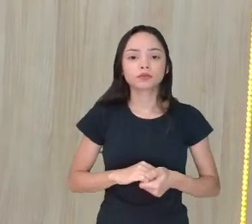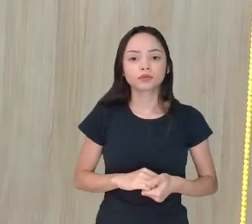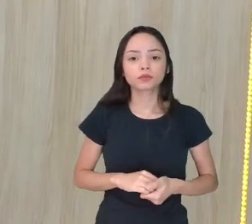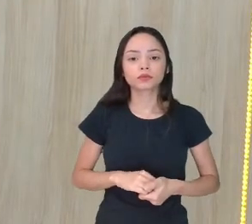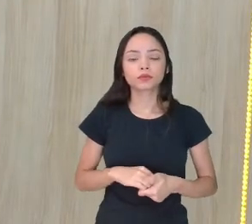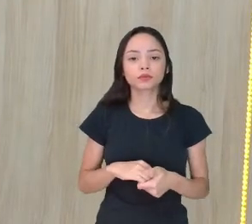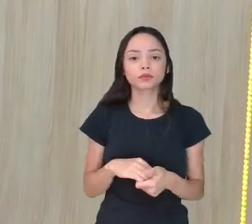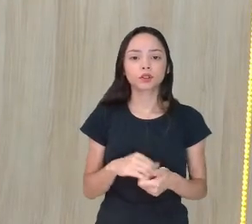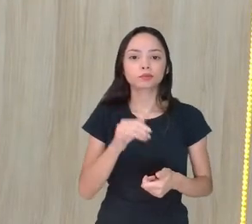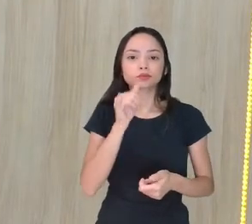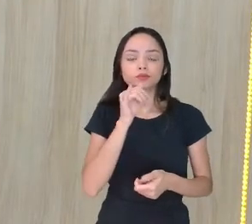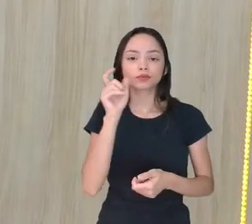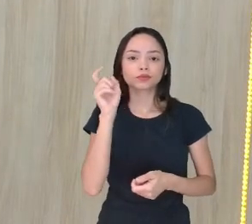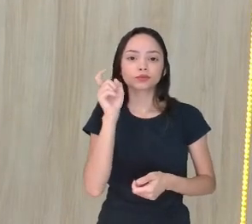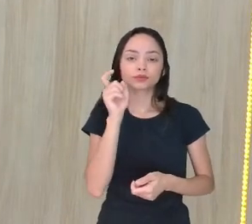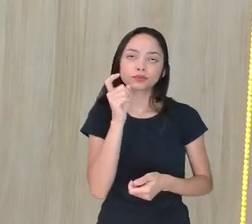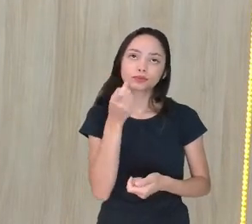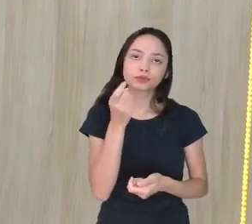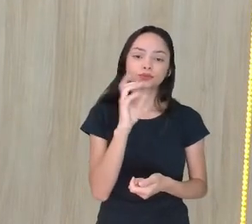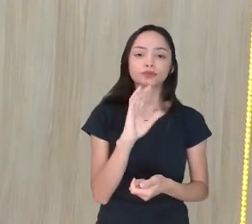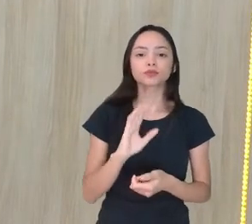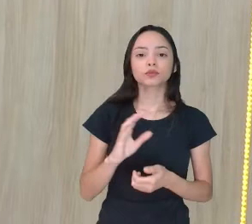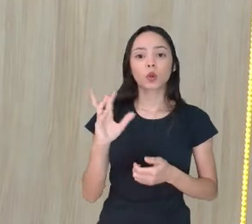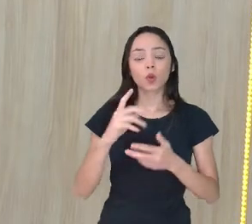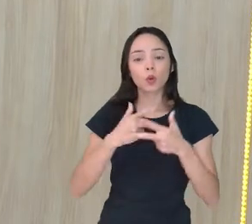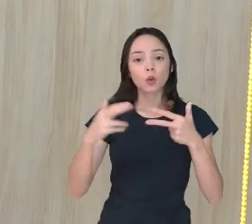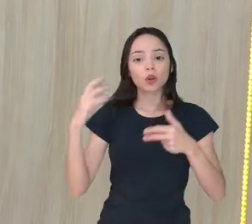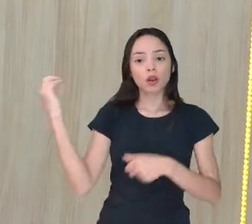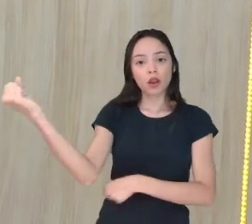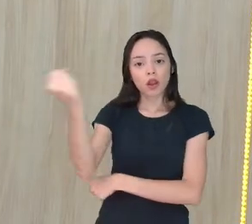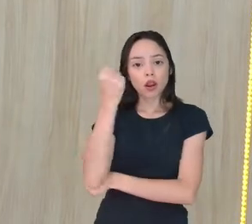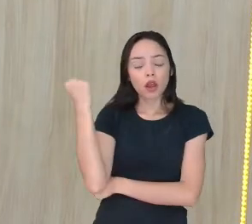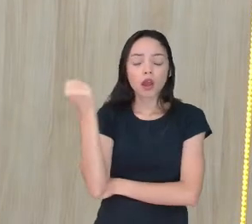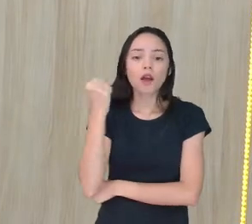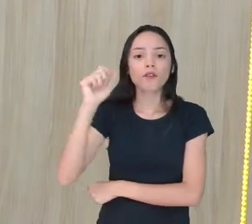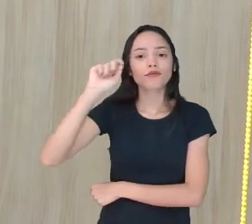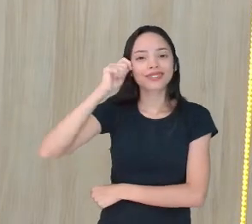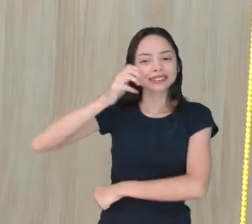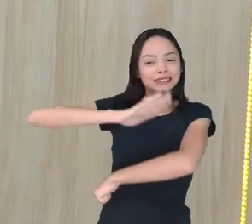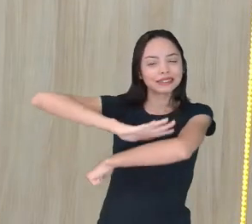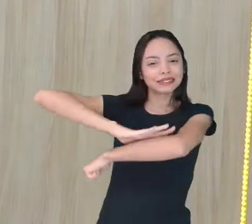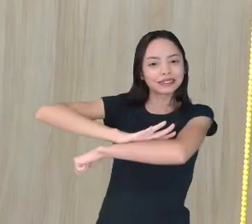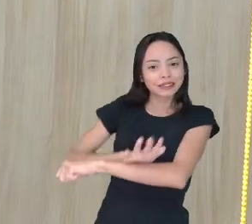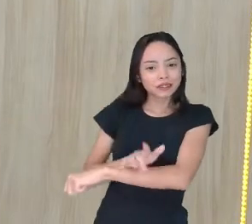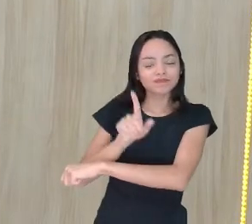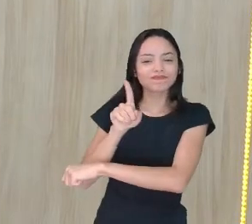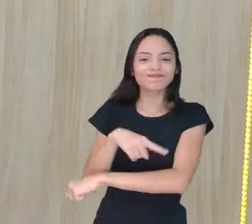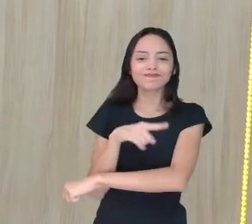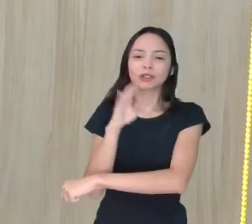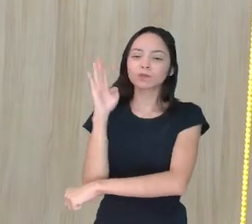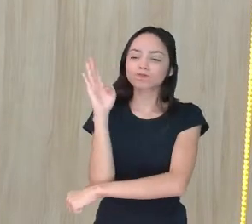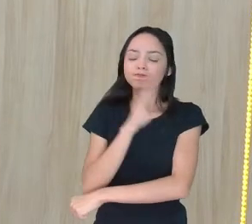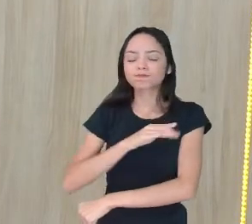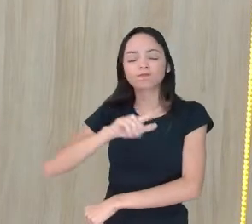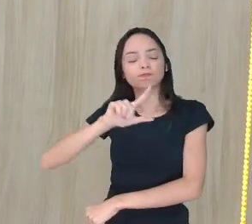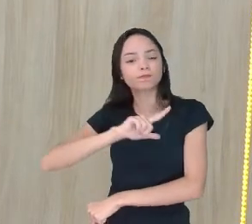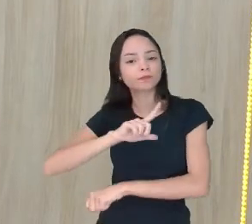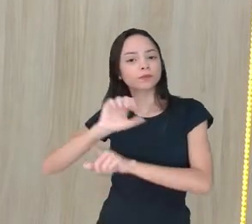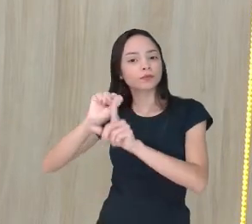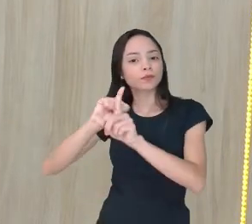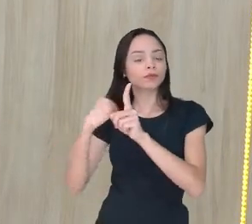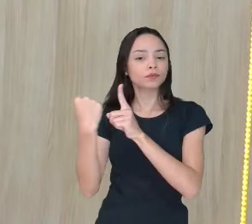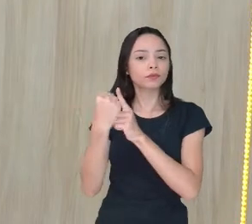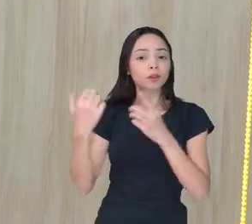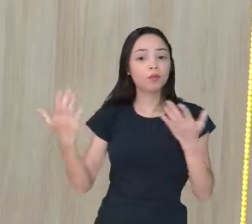hedionda como o racismo, por exemplo, ainda é uma mazela que atinge, né, a nossa sociedade. Então, em pleno século